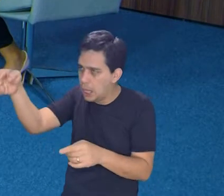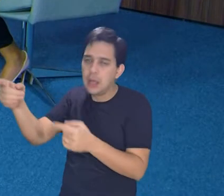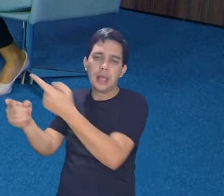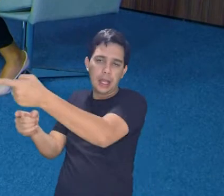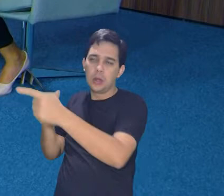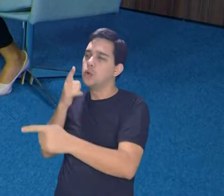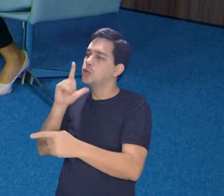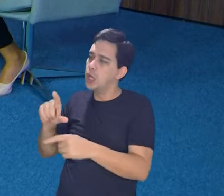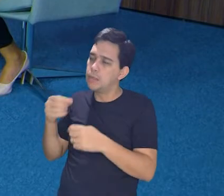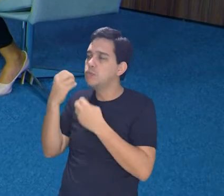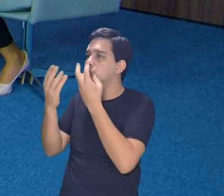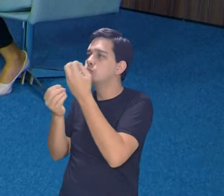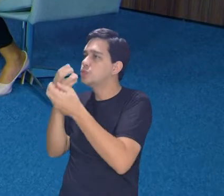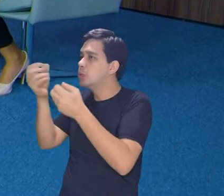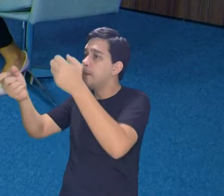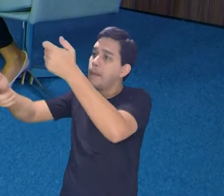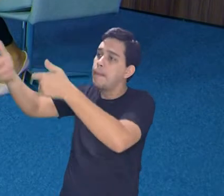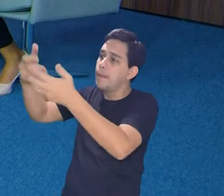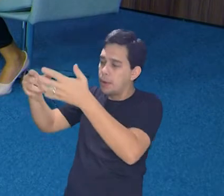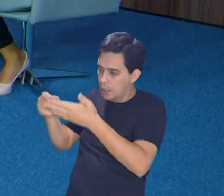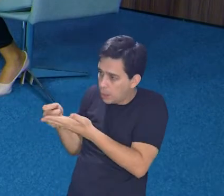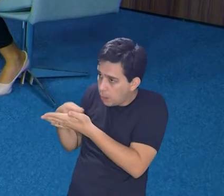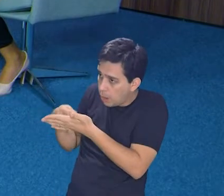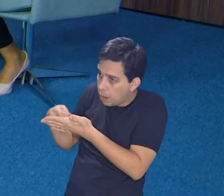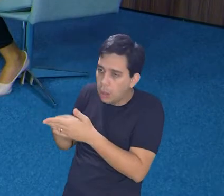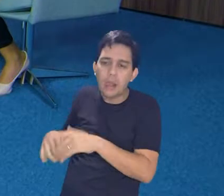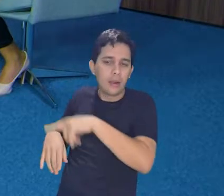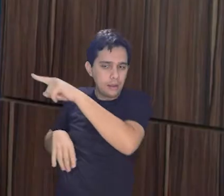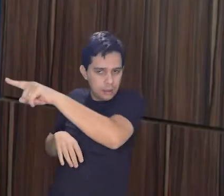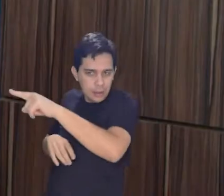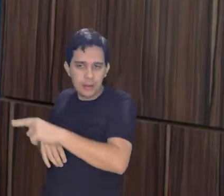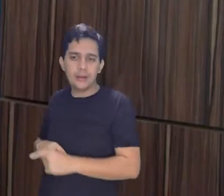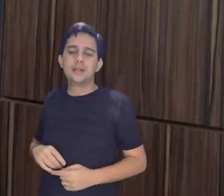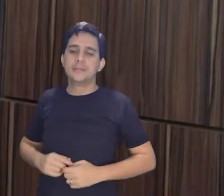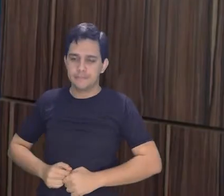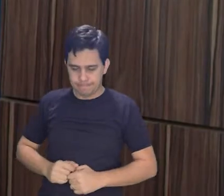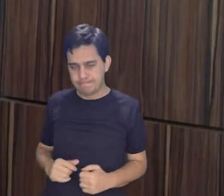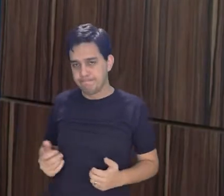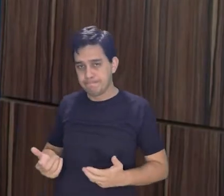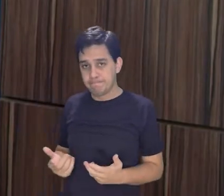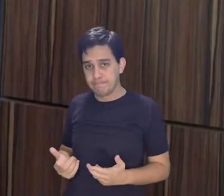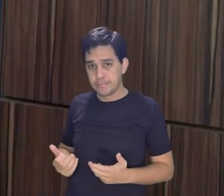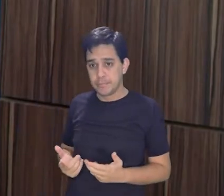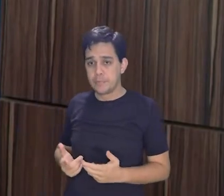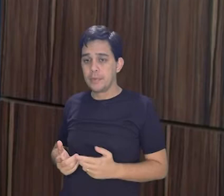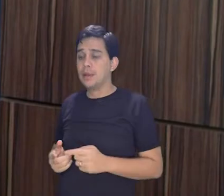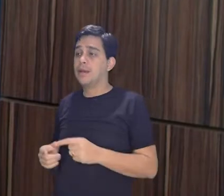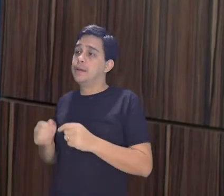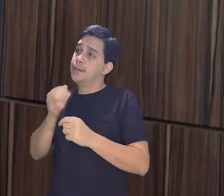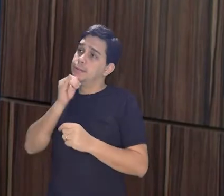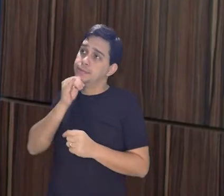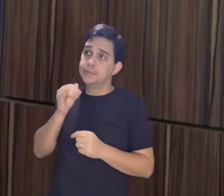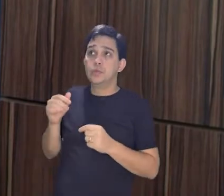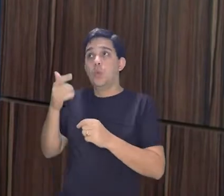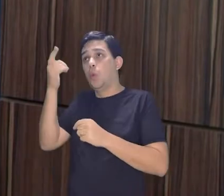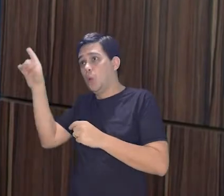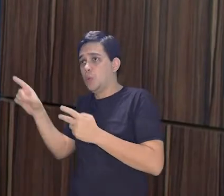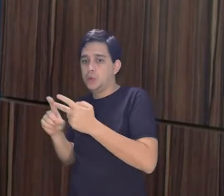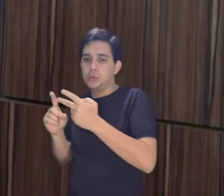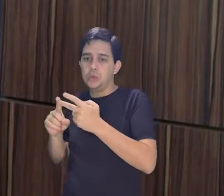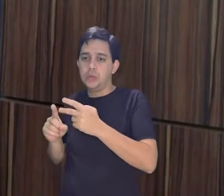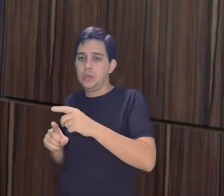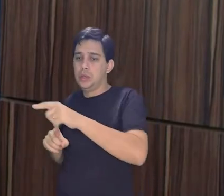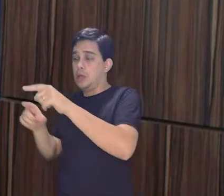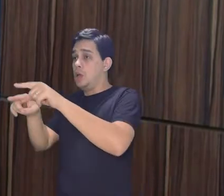sobre o não cabimento da coleta de depoimento especial, quando aquilo não vai causar benefício para a criança, pode importar até